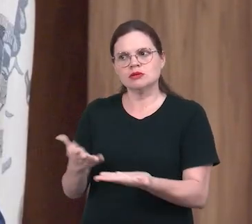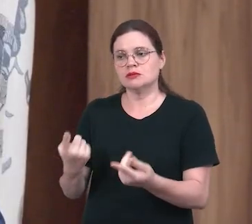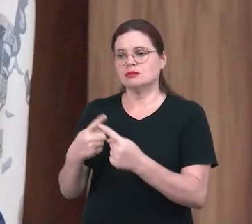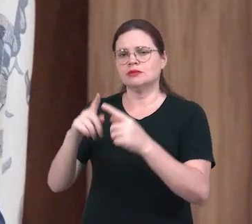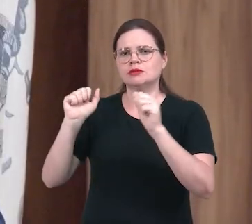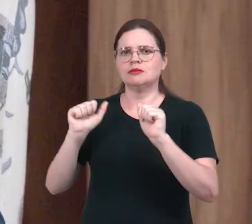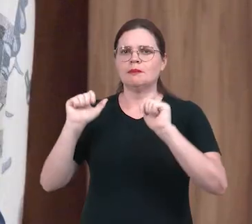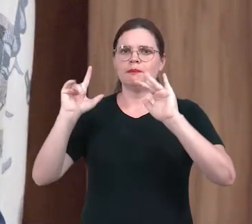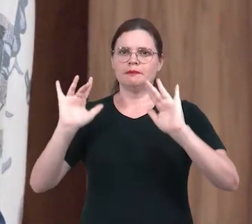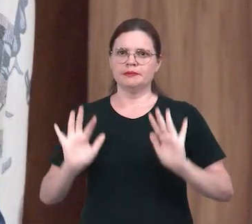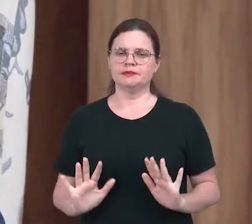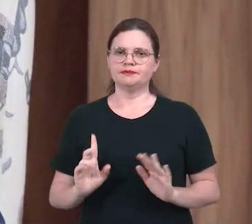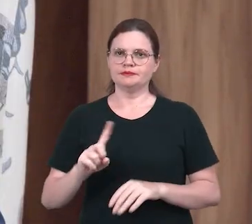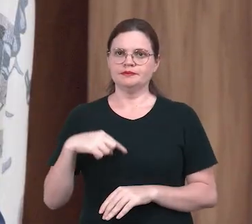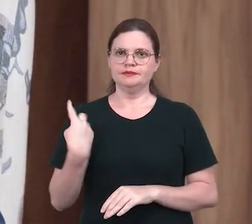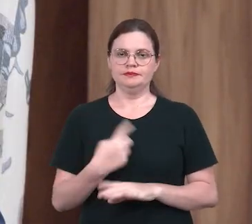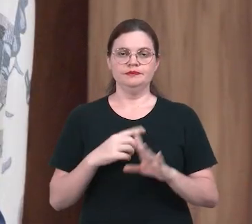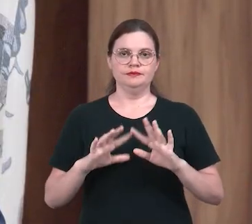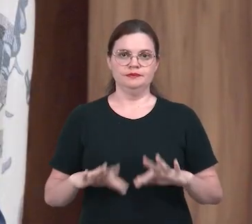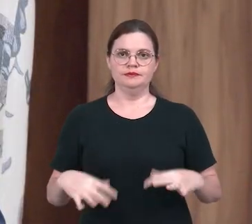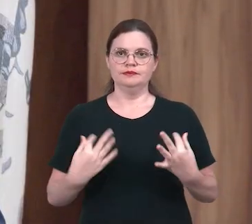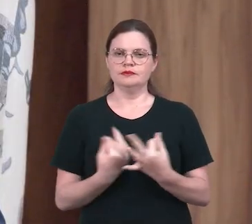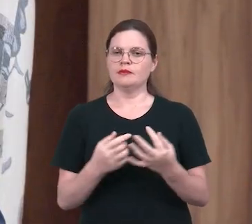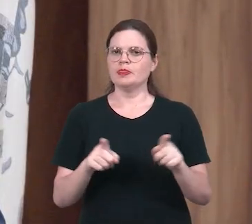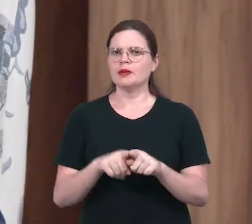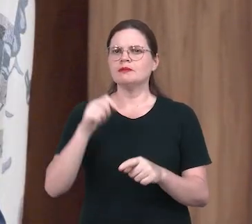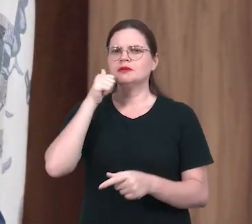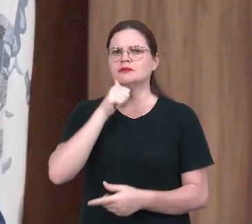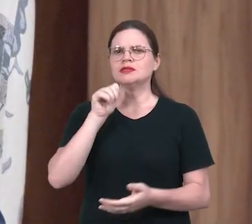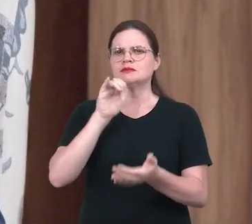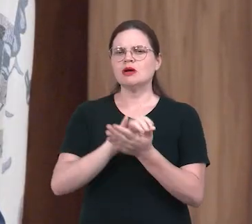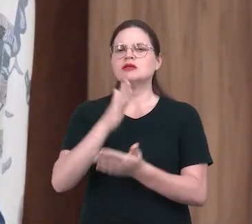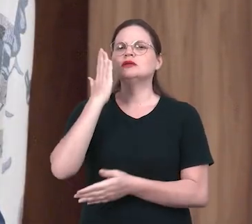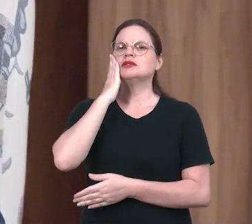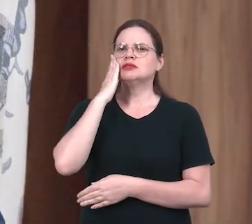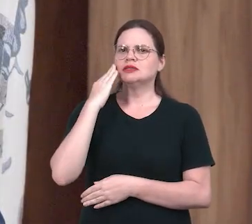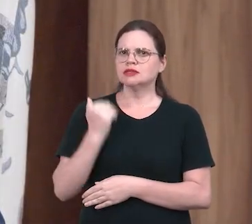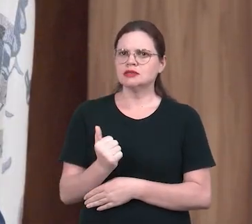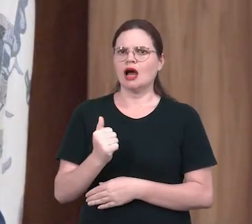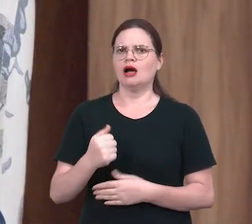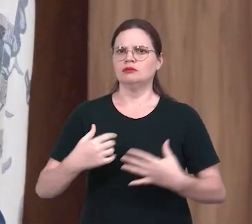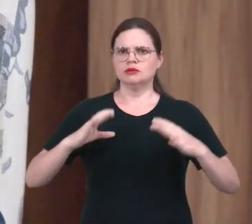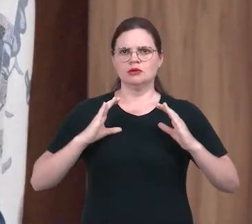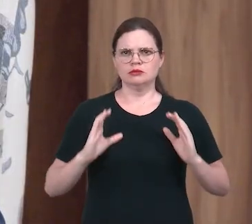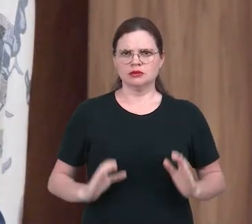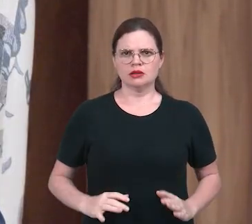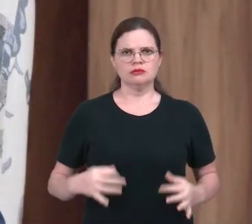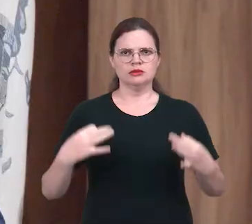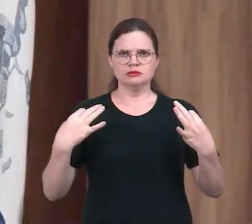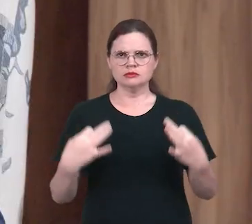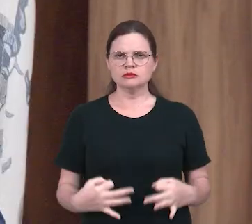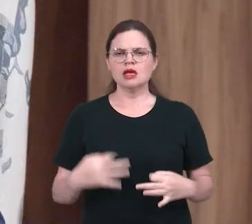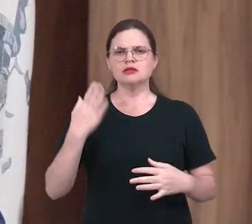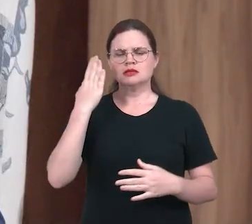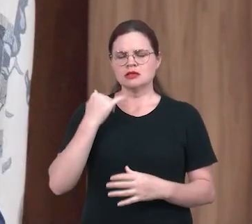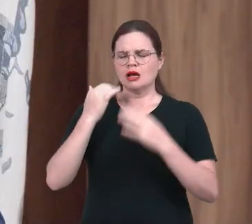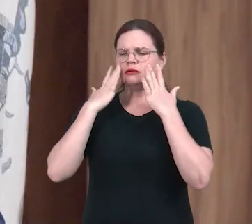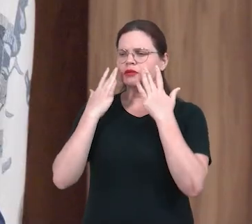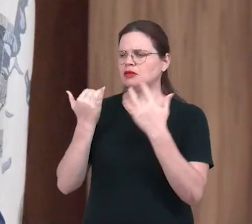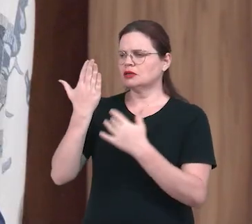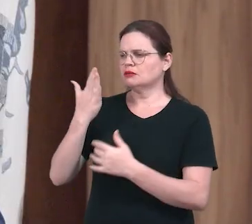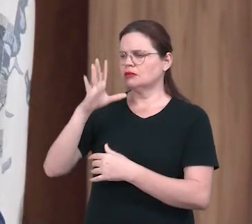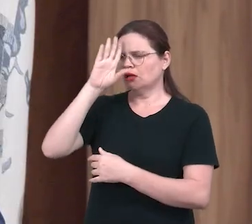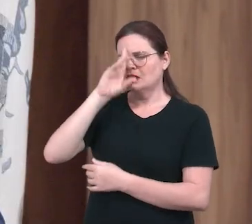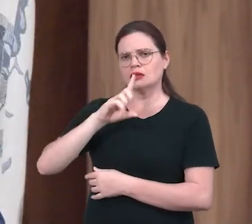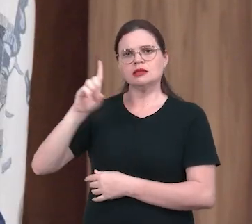fonte de bênção para o seu lar, uma esposa que sabe se prostrar diante da fonte da água da vida,